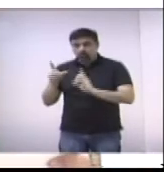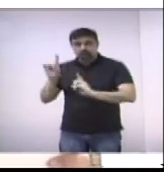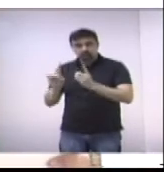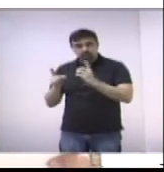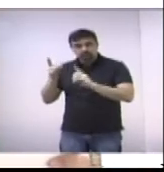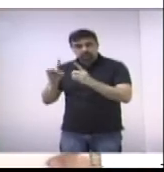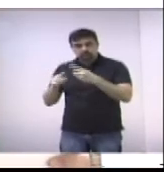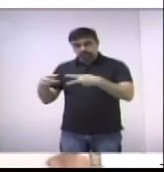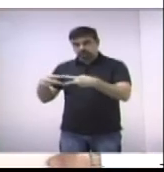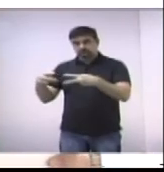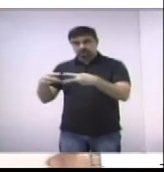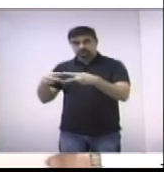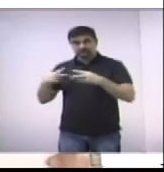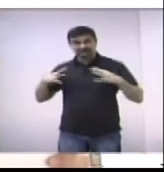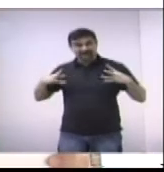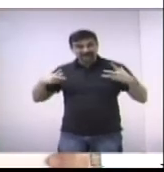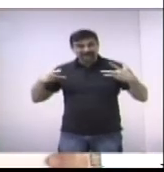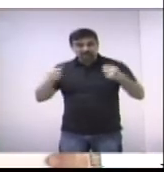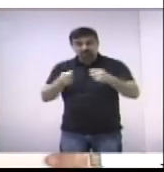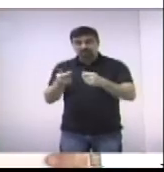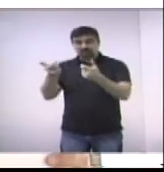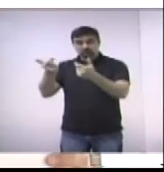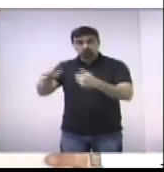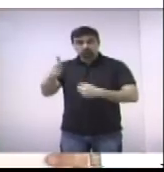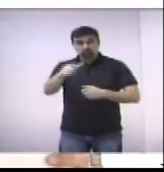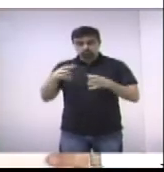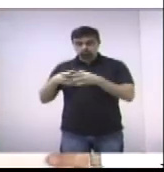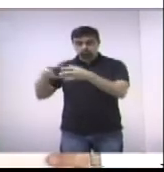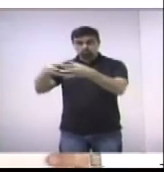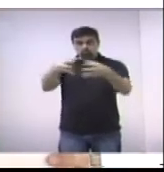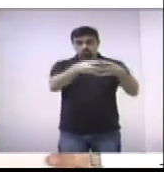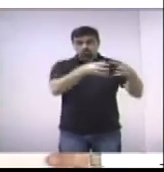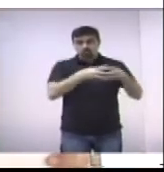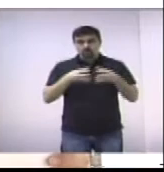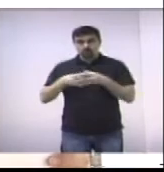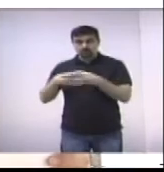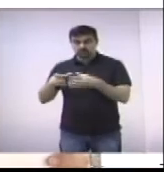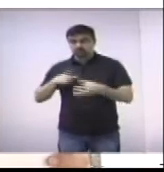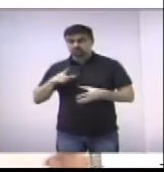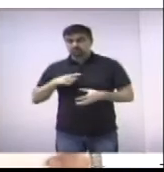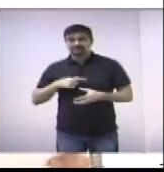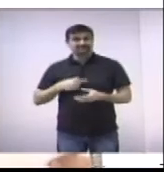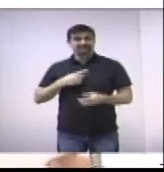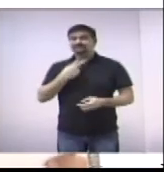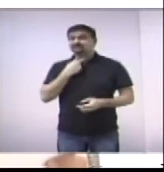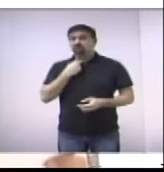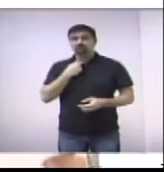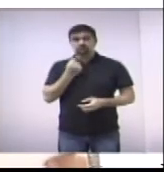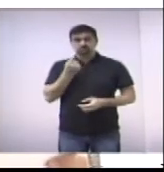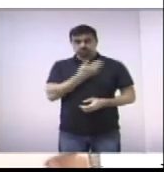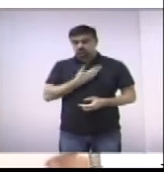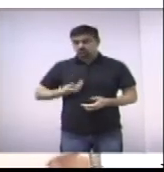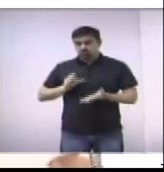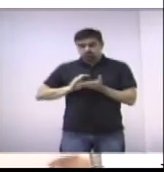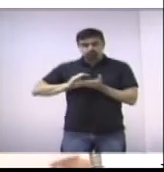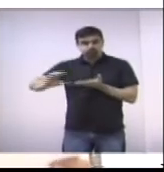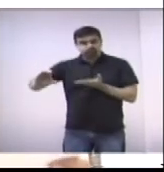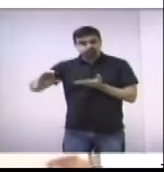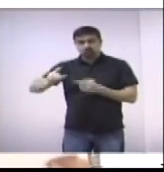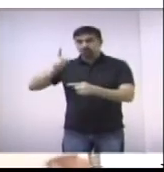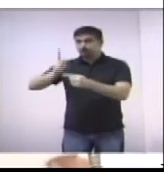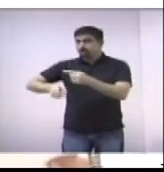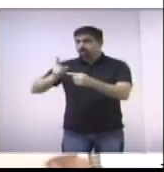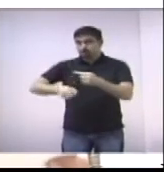Paulínia, todas as demais se encontravam impedidas de receberem recursos públicos, tanto que no